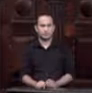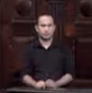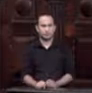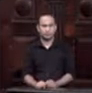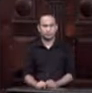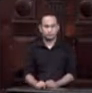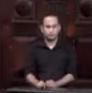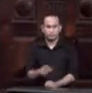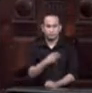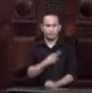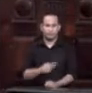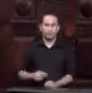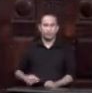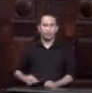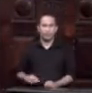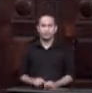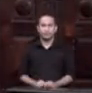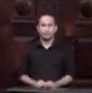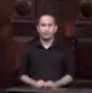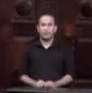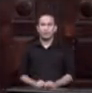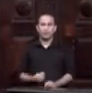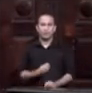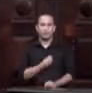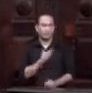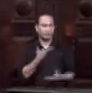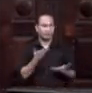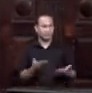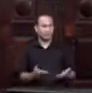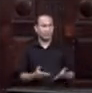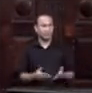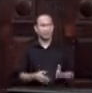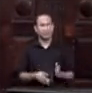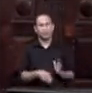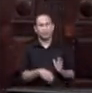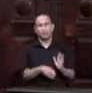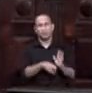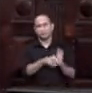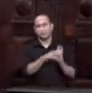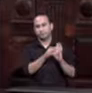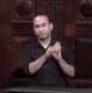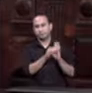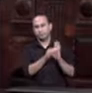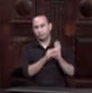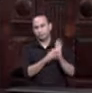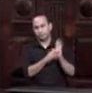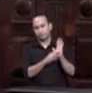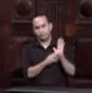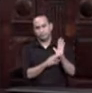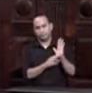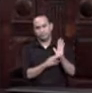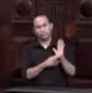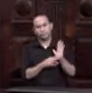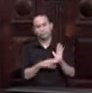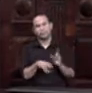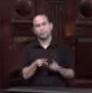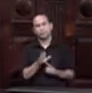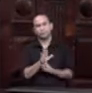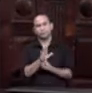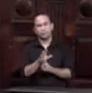Senhor presidente, eu estou aqui com uma tabela que mostra, ano a ano,